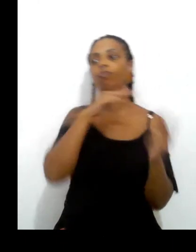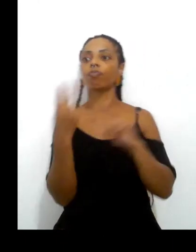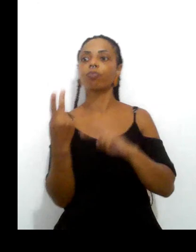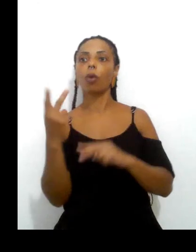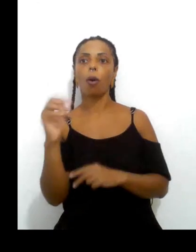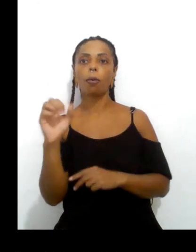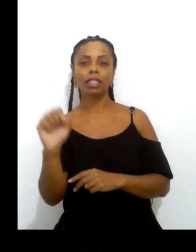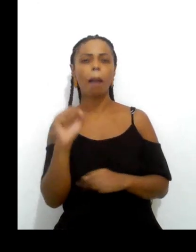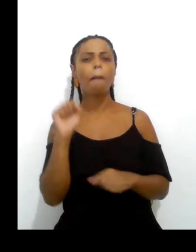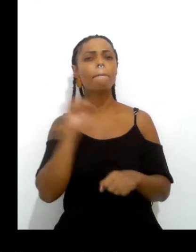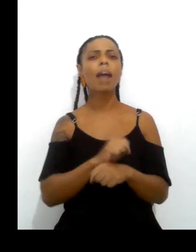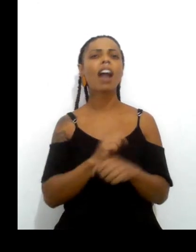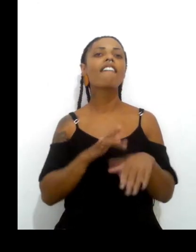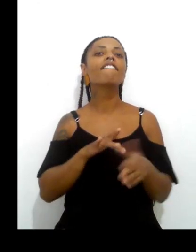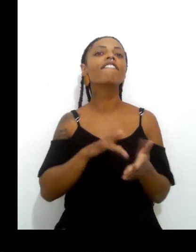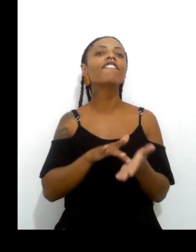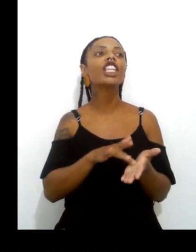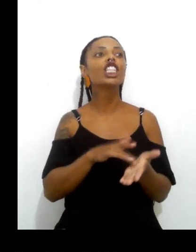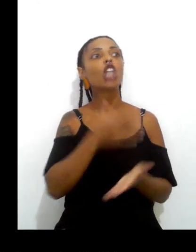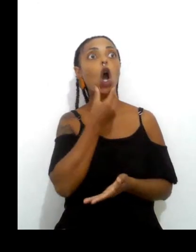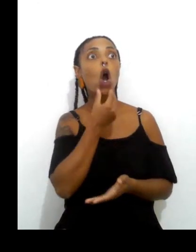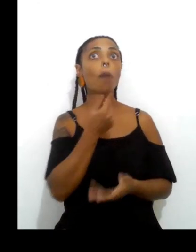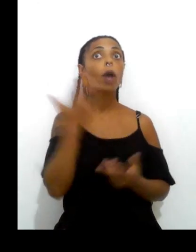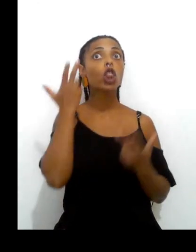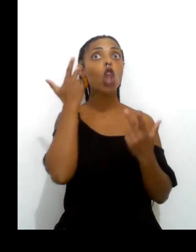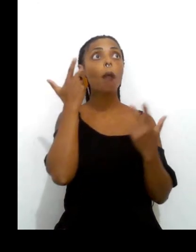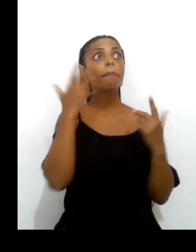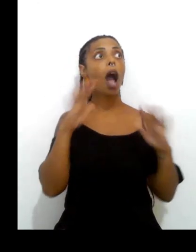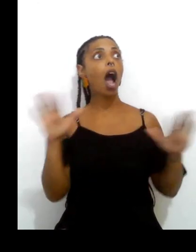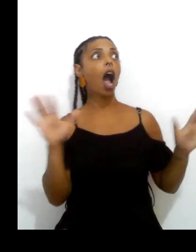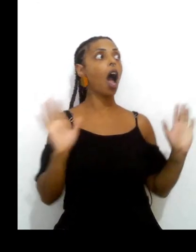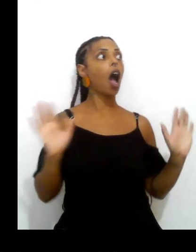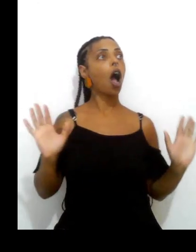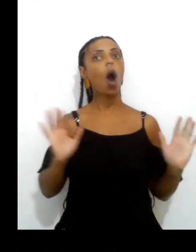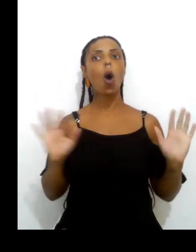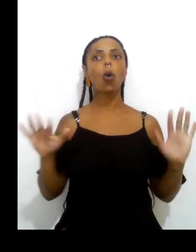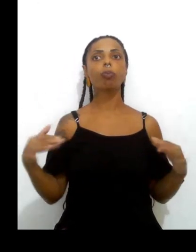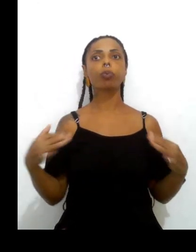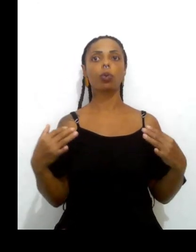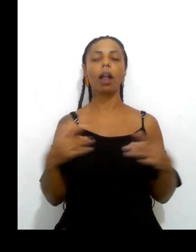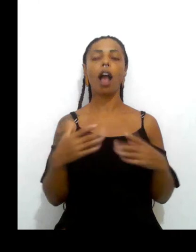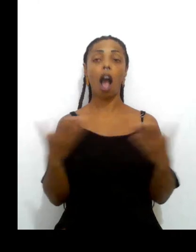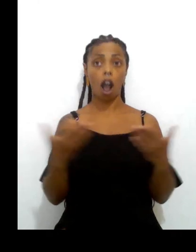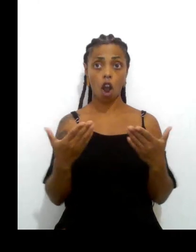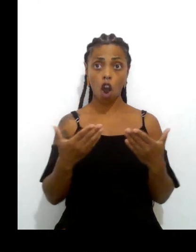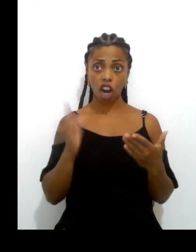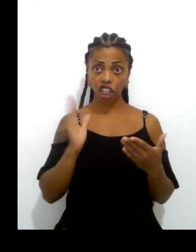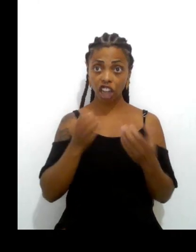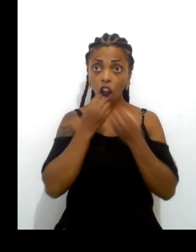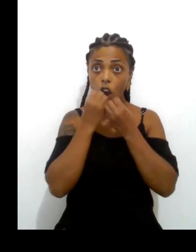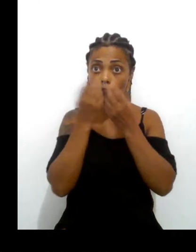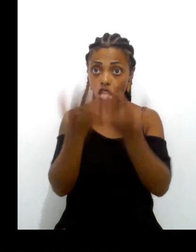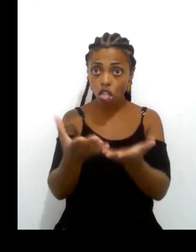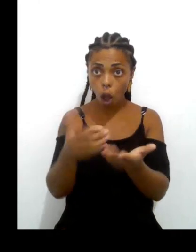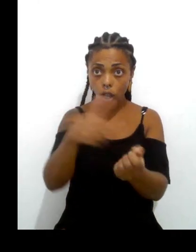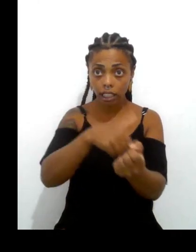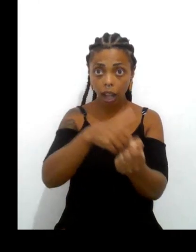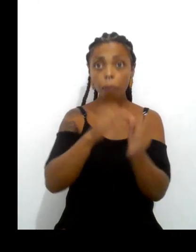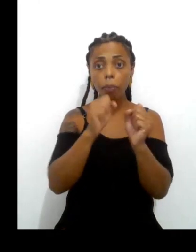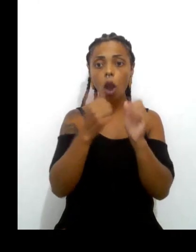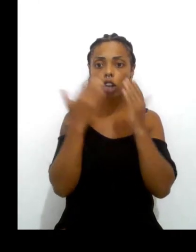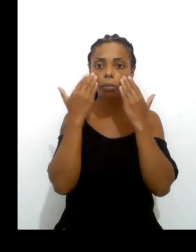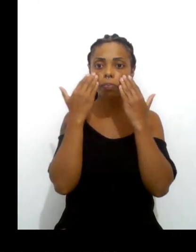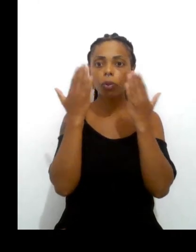era uma homem normal em público agora que o seu segredo tinha sido revelado ele poderia aparecer como homossexual